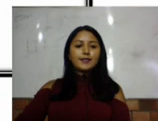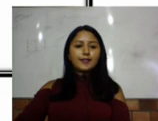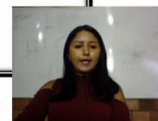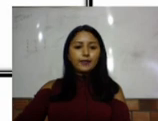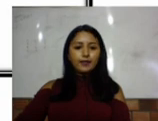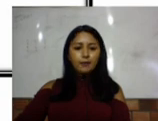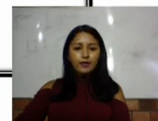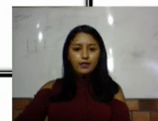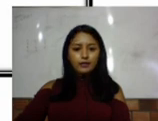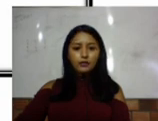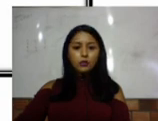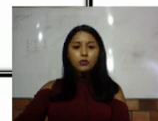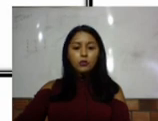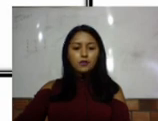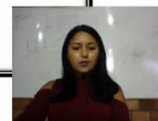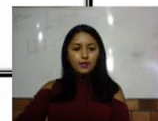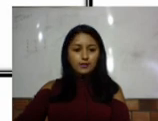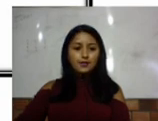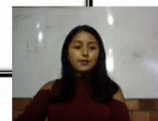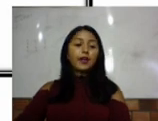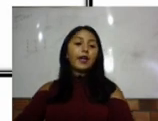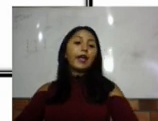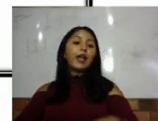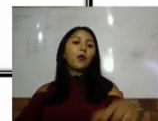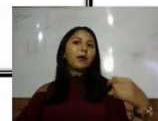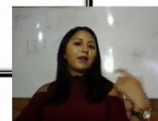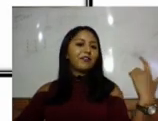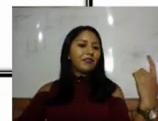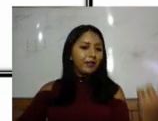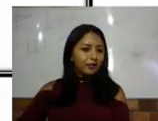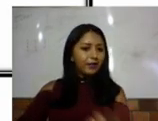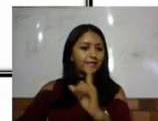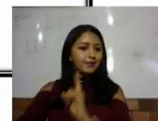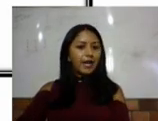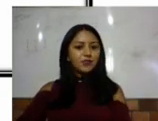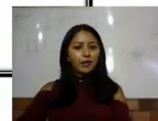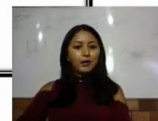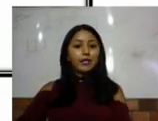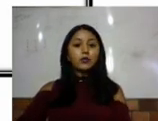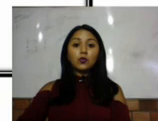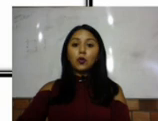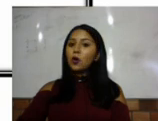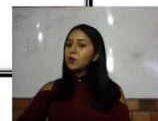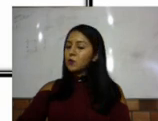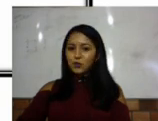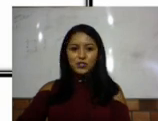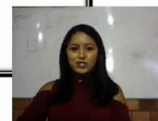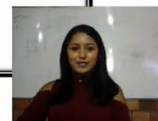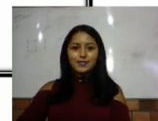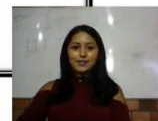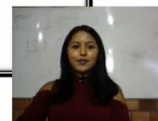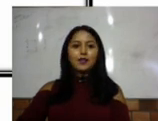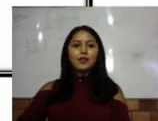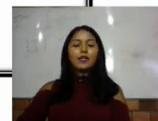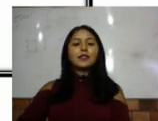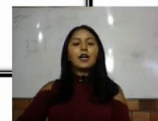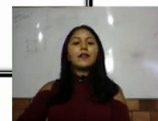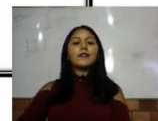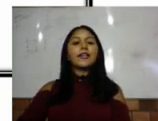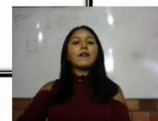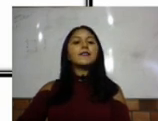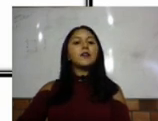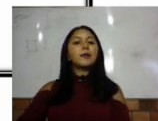levanta lá esse e te dele amanhã todos os dias eu me levanto às sete horas da manhã todos os dias